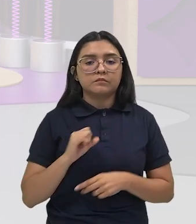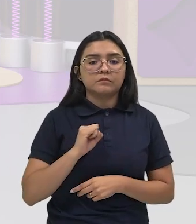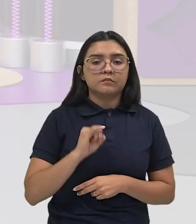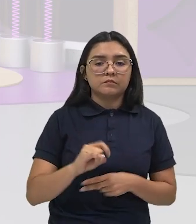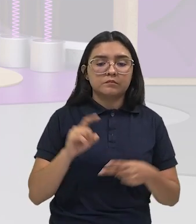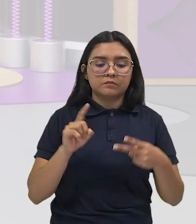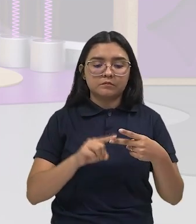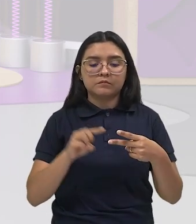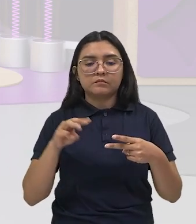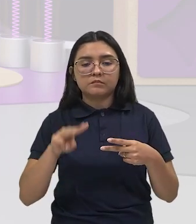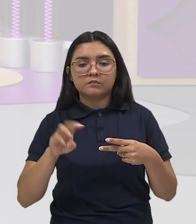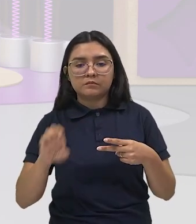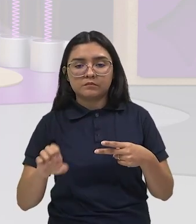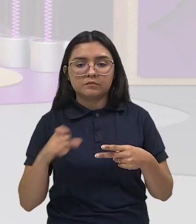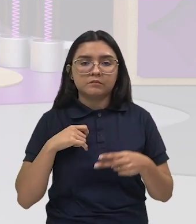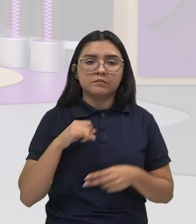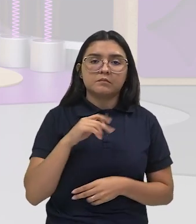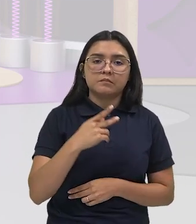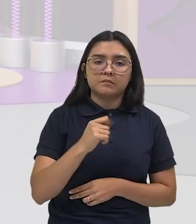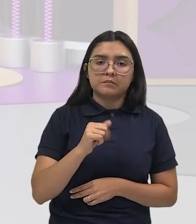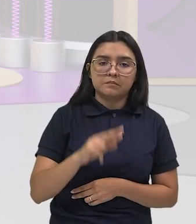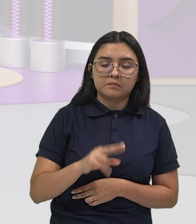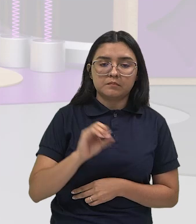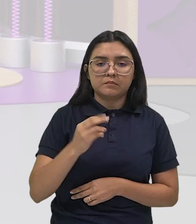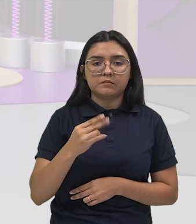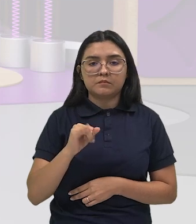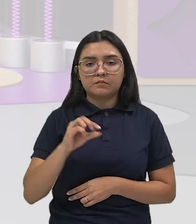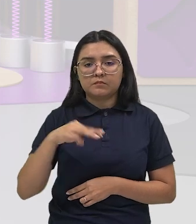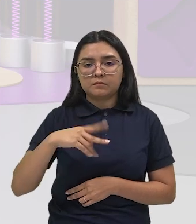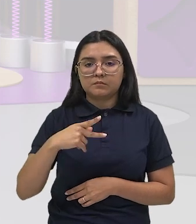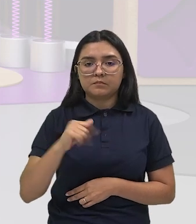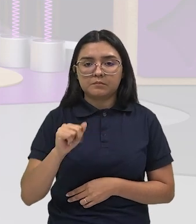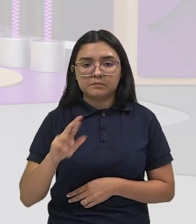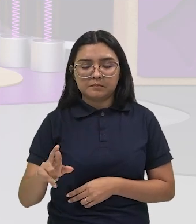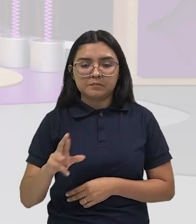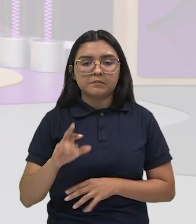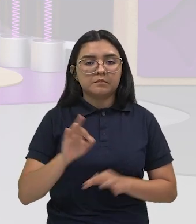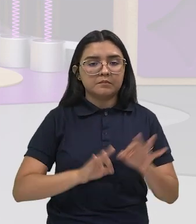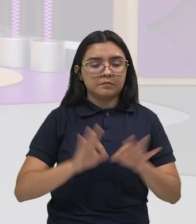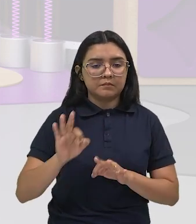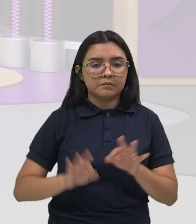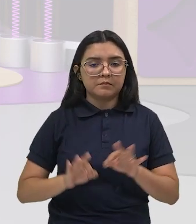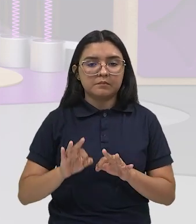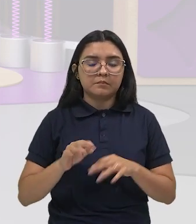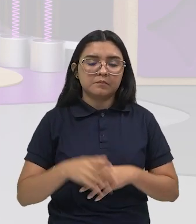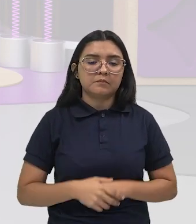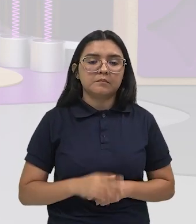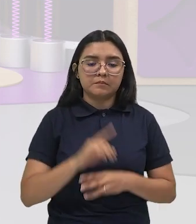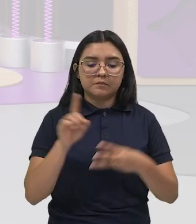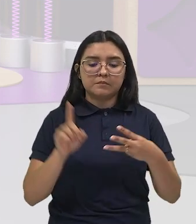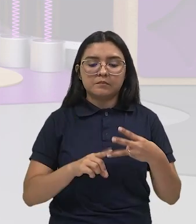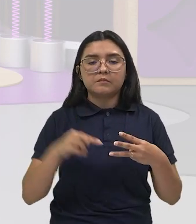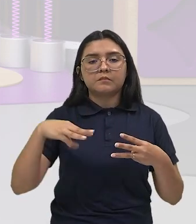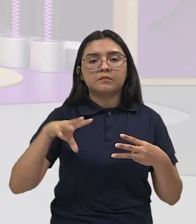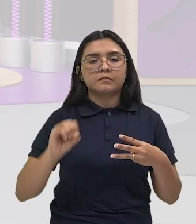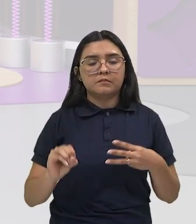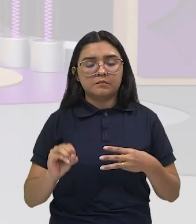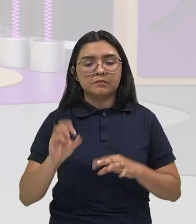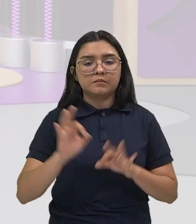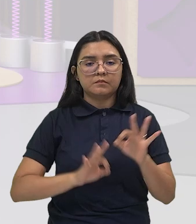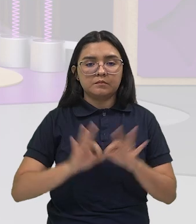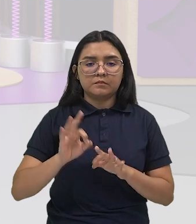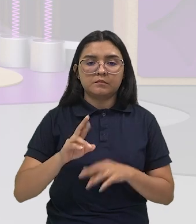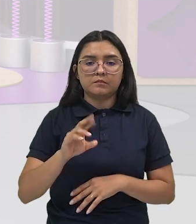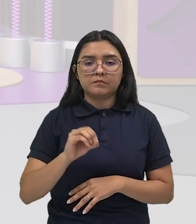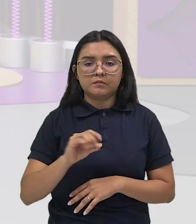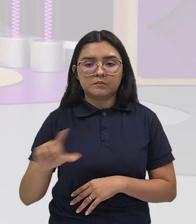A mediana, vê se é par ou ímpar, organiza, certo? E a moda, organiza